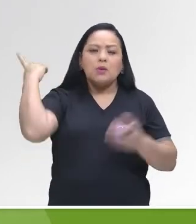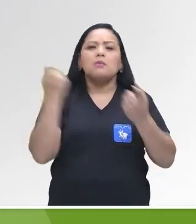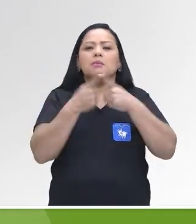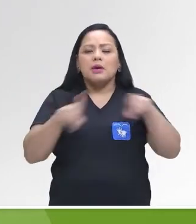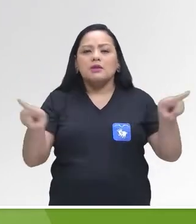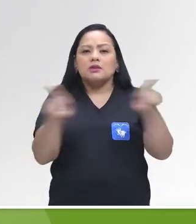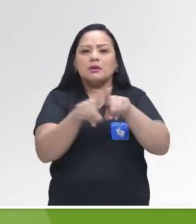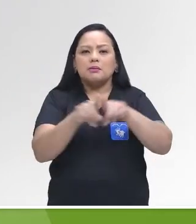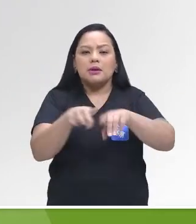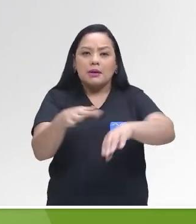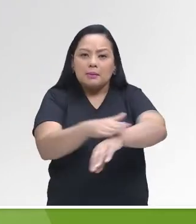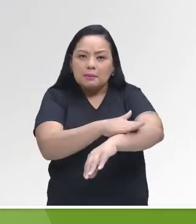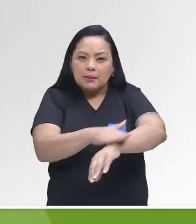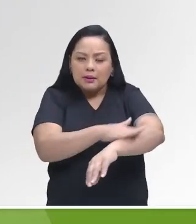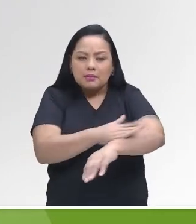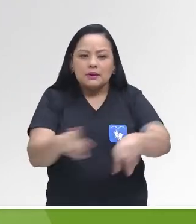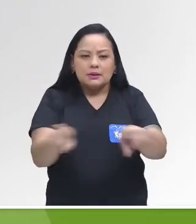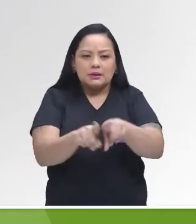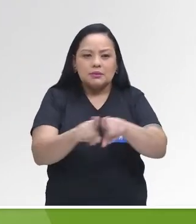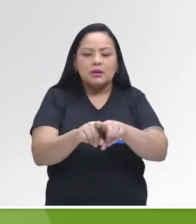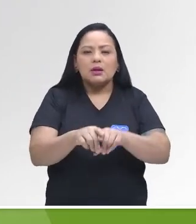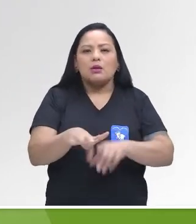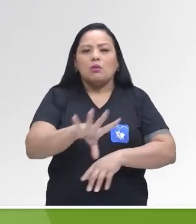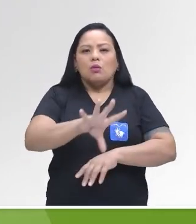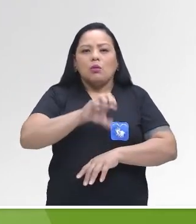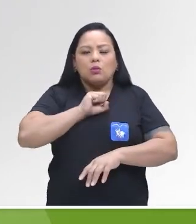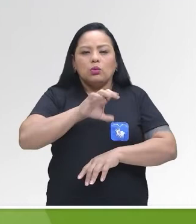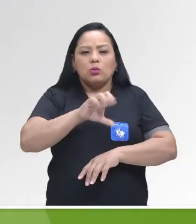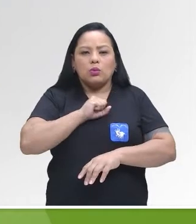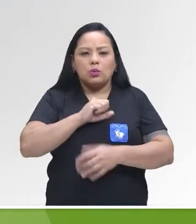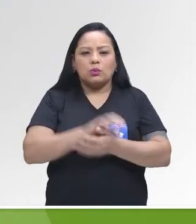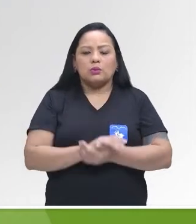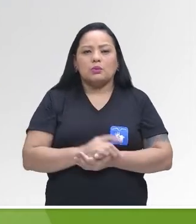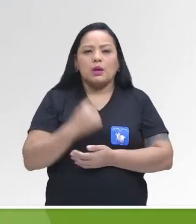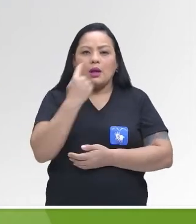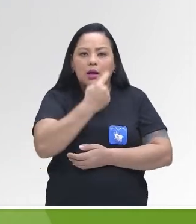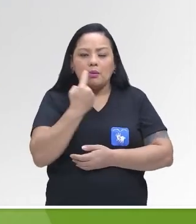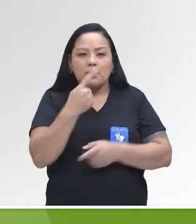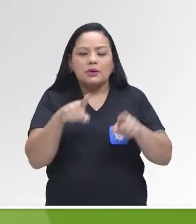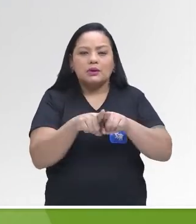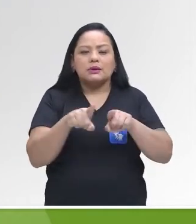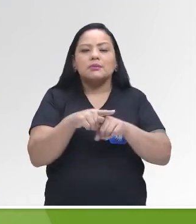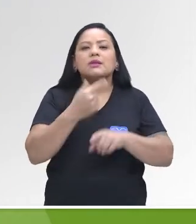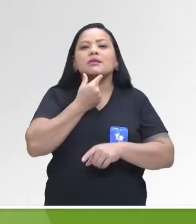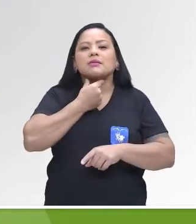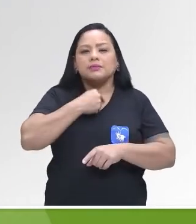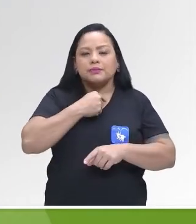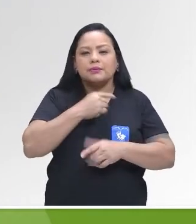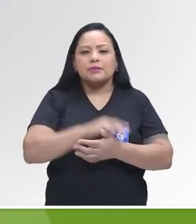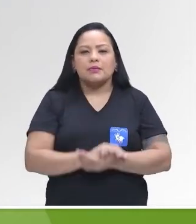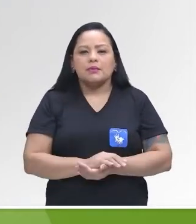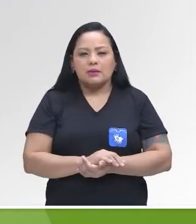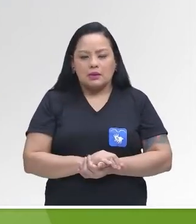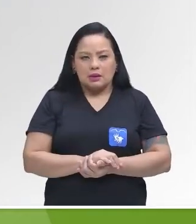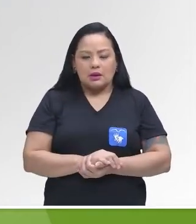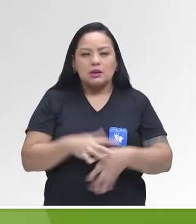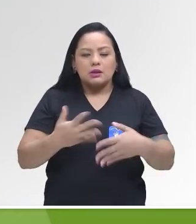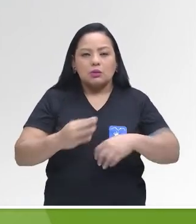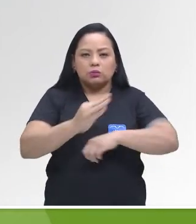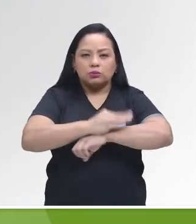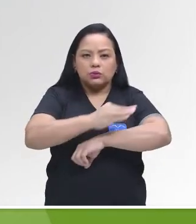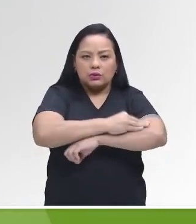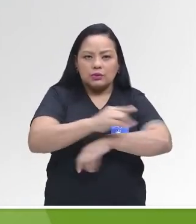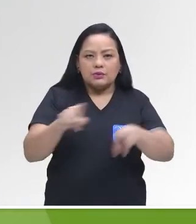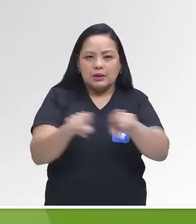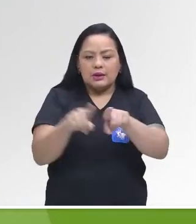pela pele. E além disso, eles vão respirar também pela mucosa da boca e da faringe, tá? Então, os anfíbios, eles